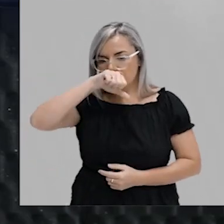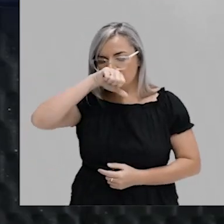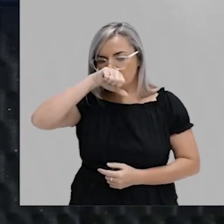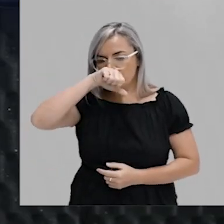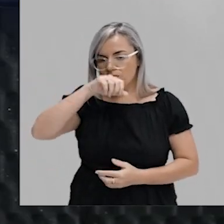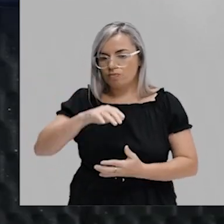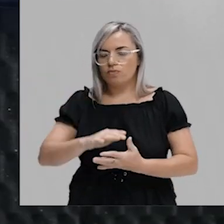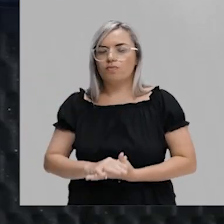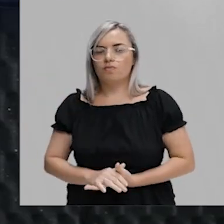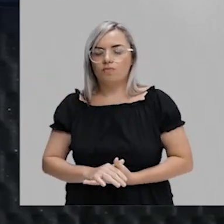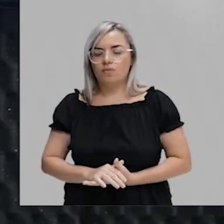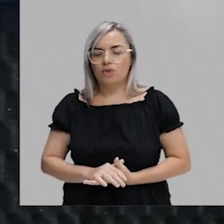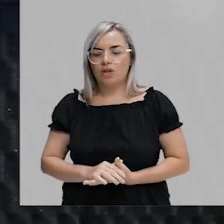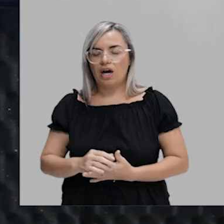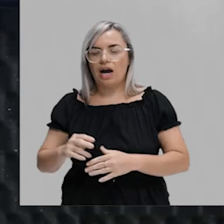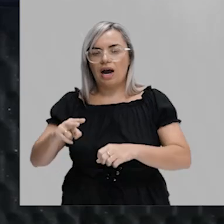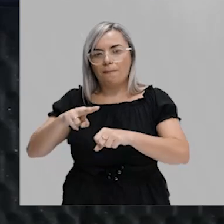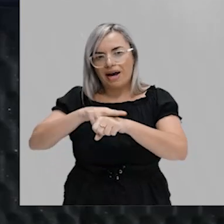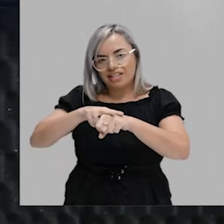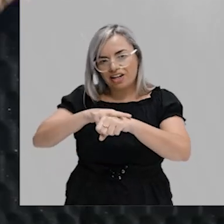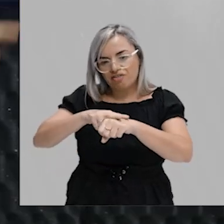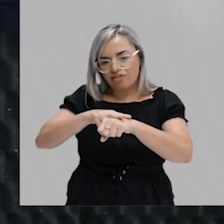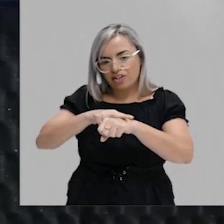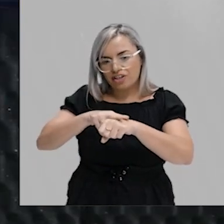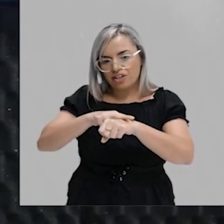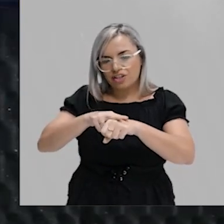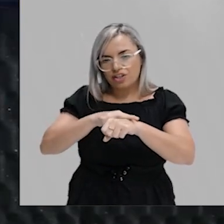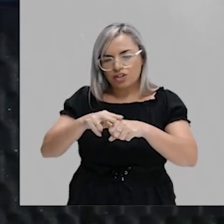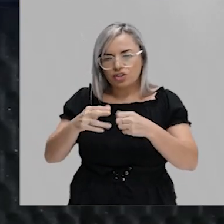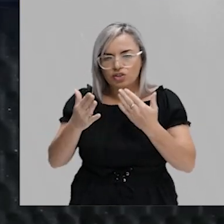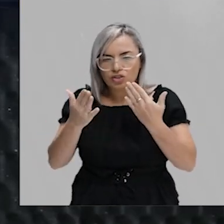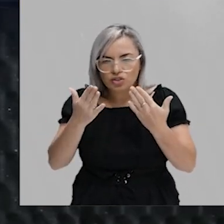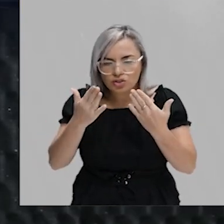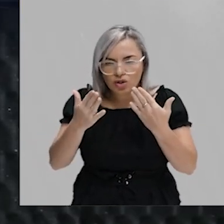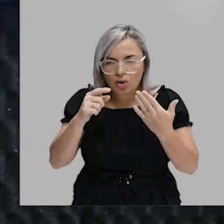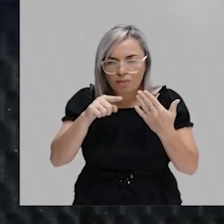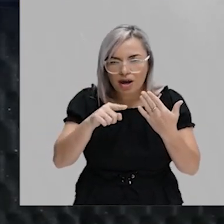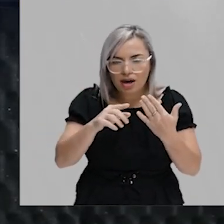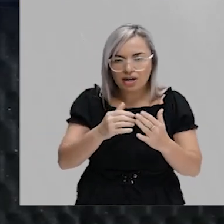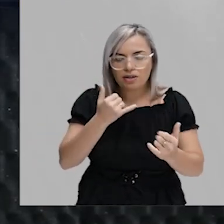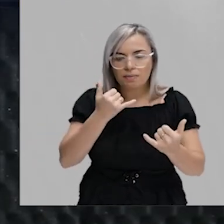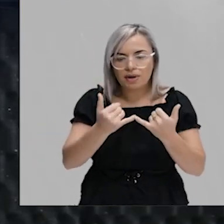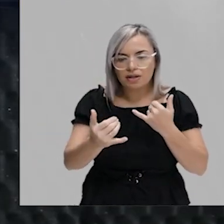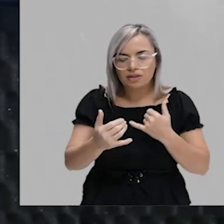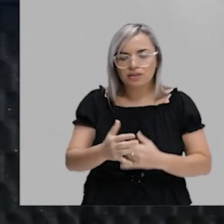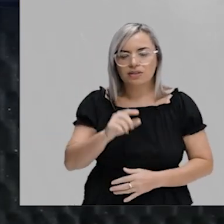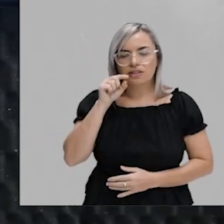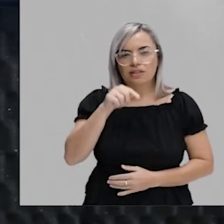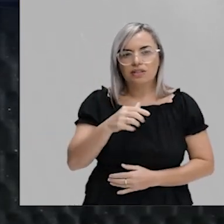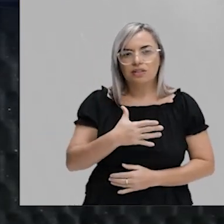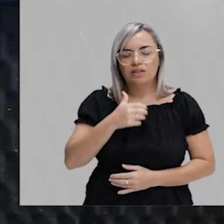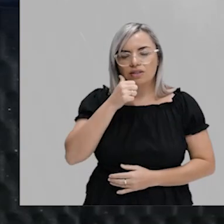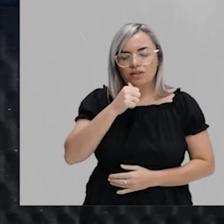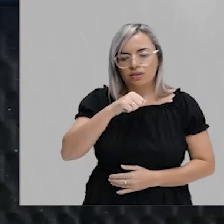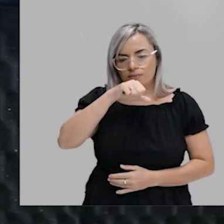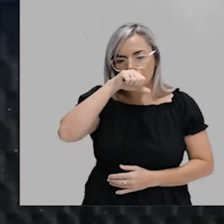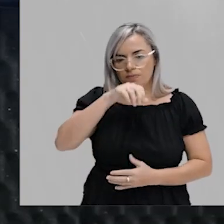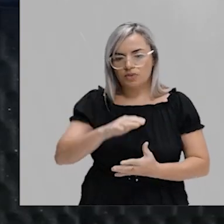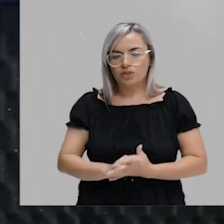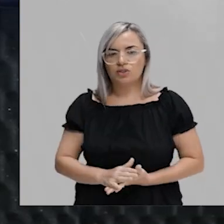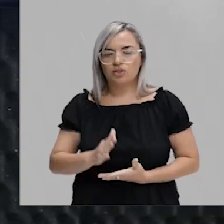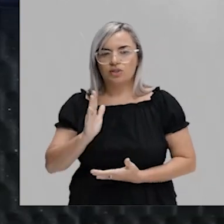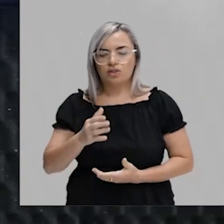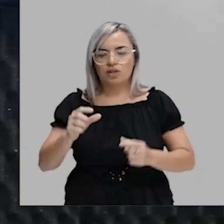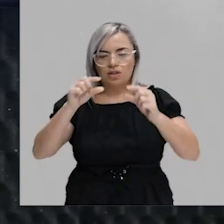com o DNA de quem? Do pai. Ah, professor, por que não é igual? Veja, a mãe ela tem essa barrinha vermelha.